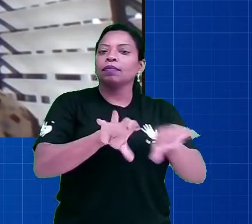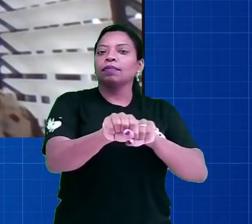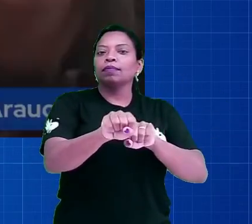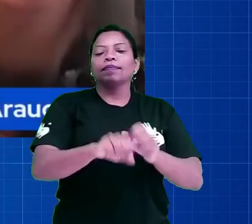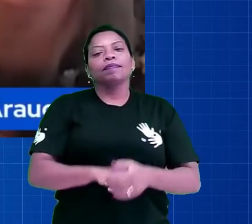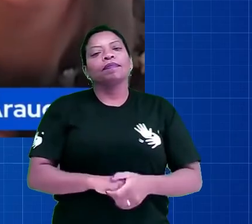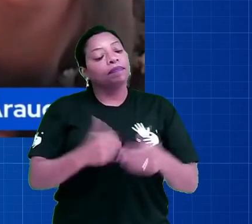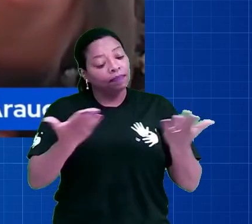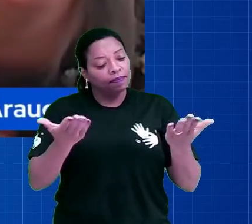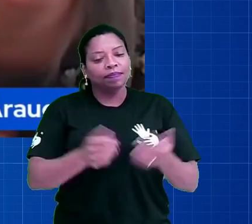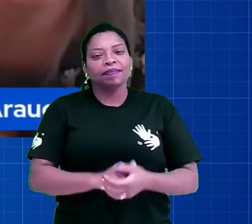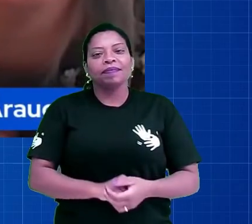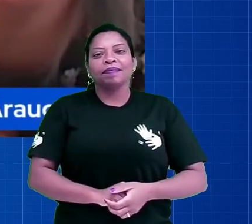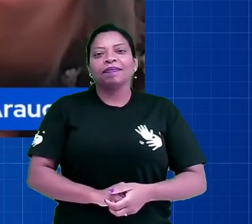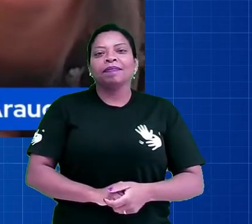isso.